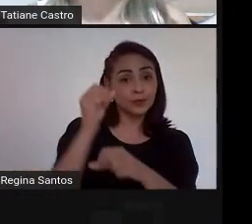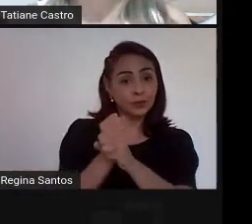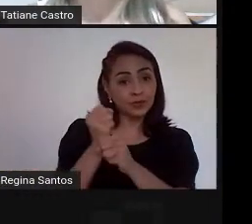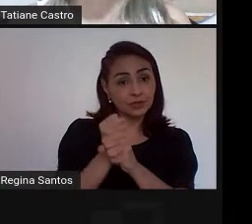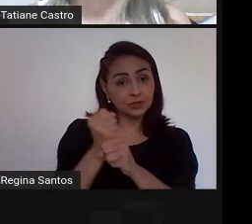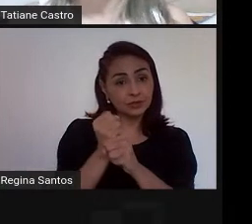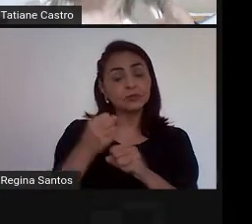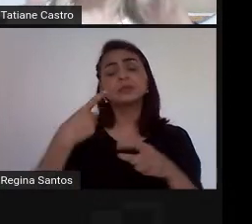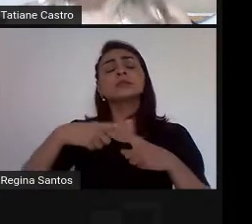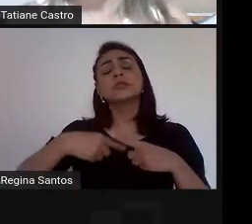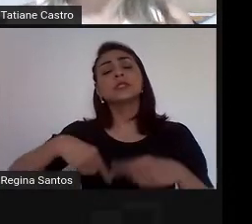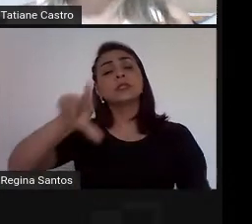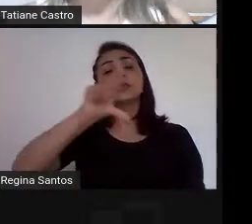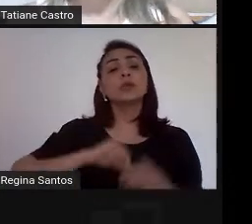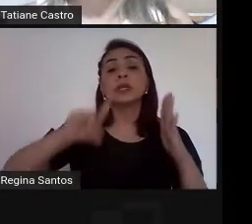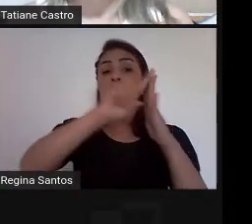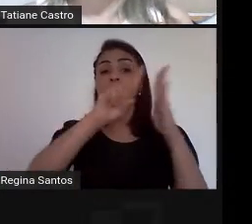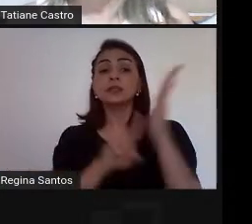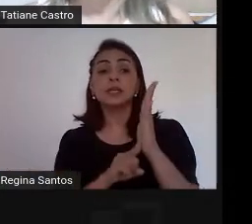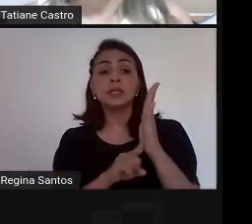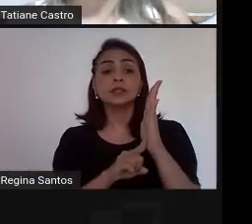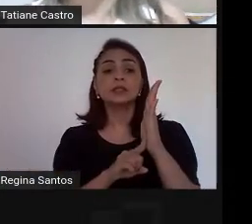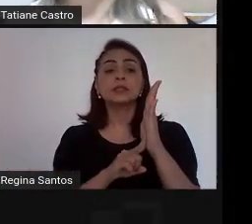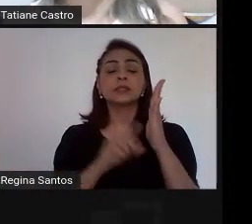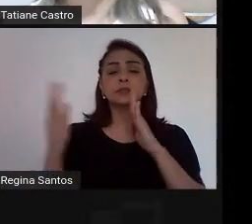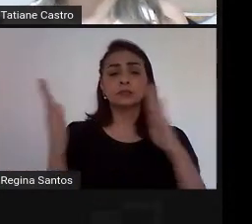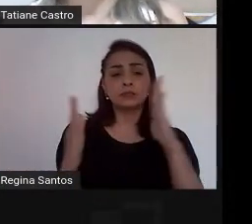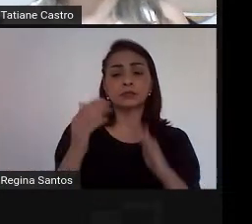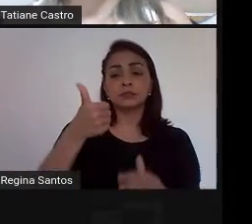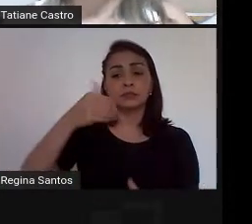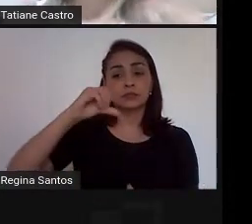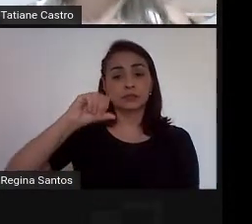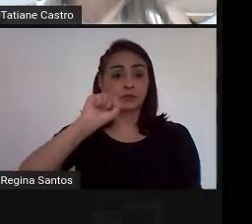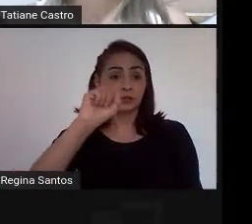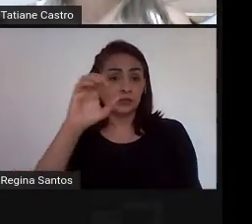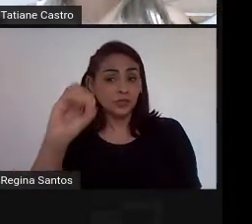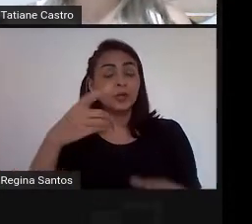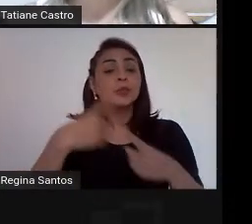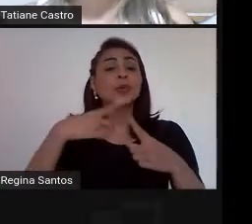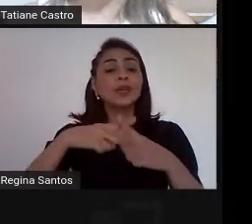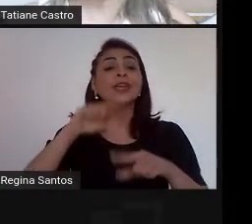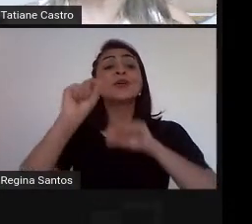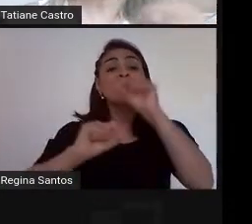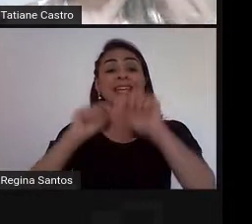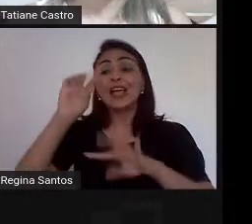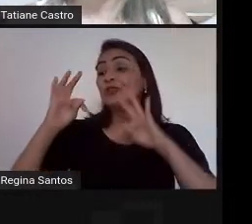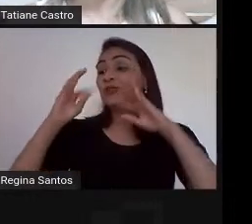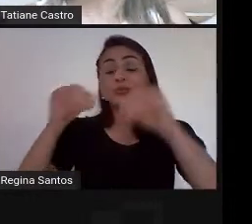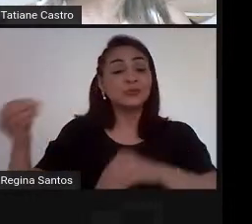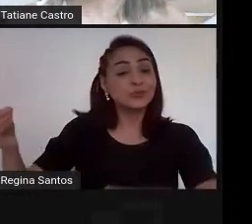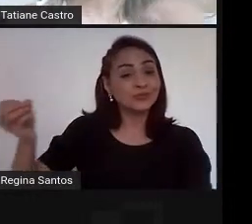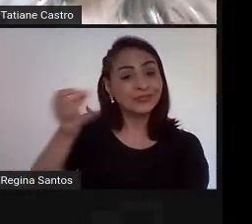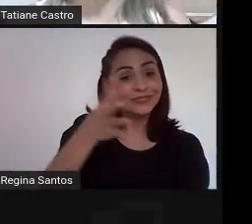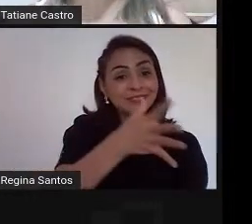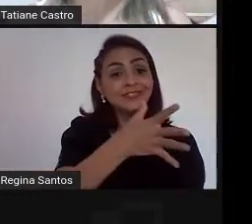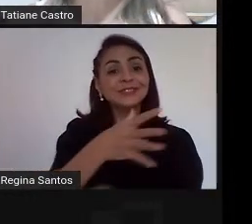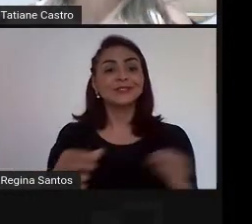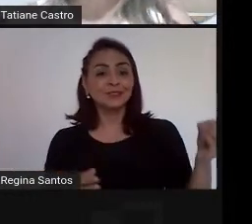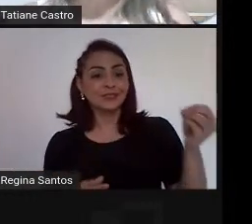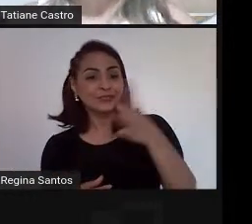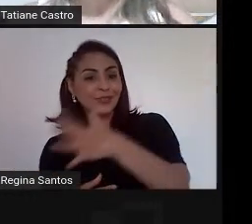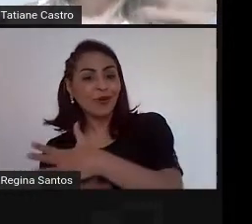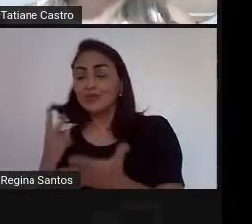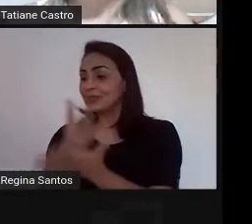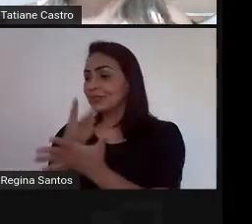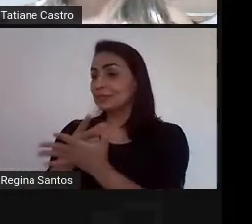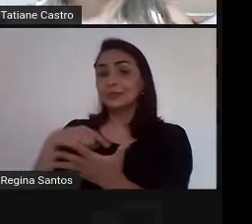pela década de 80? Porque na década de 80 nós estávamos vivendo a questão do novo, nós vivíamos em busca do novo,